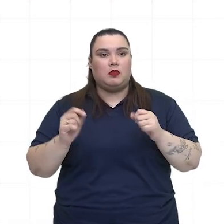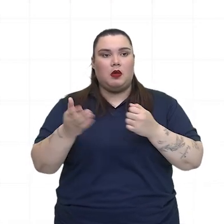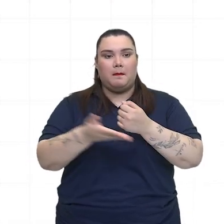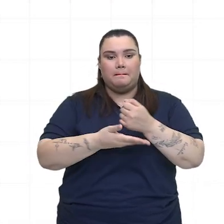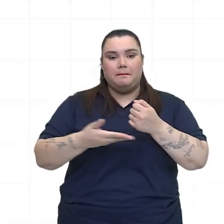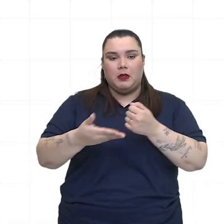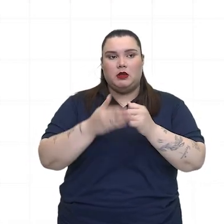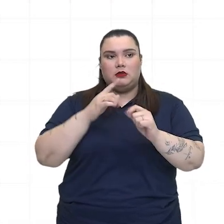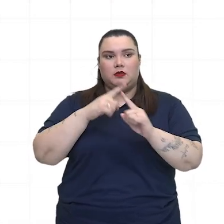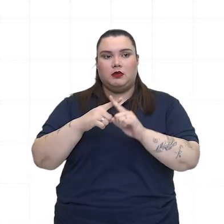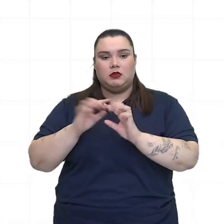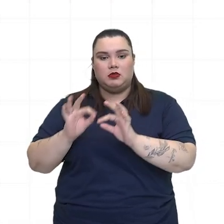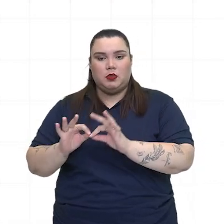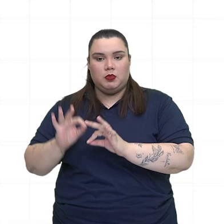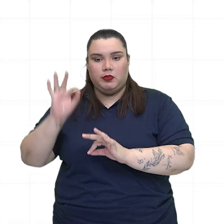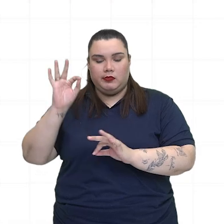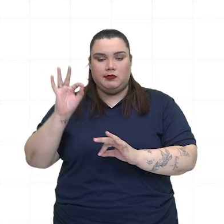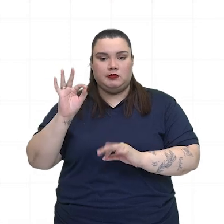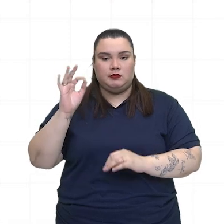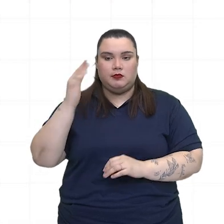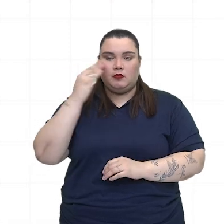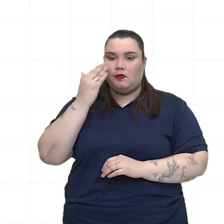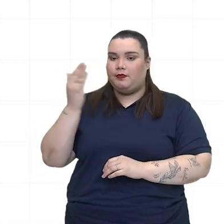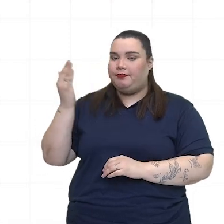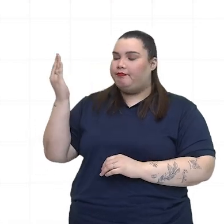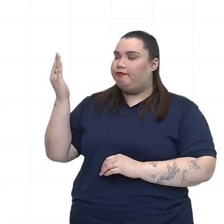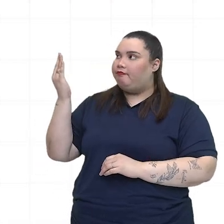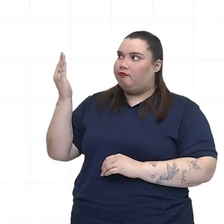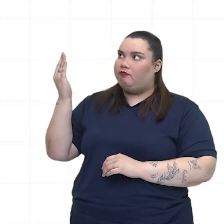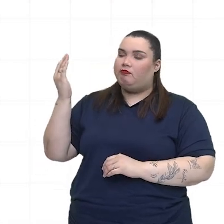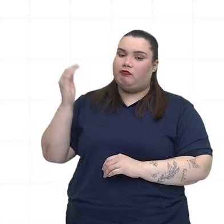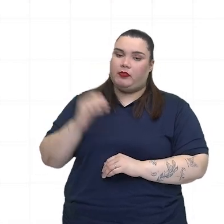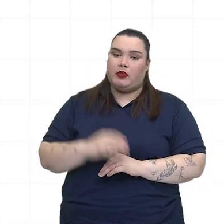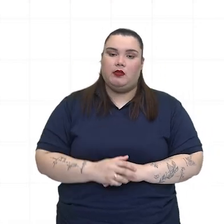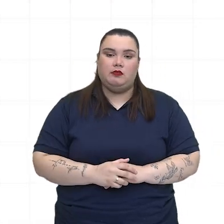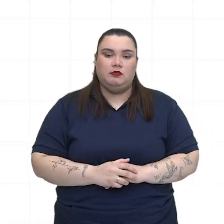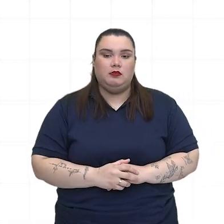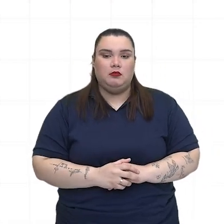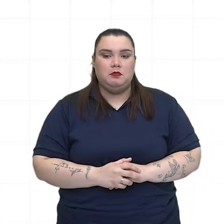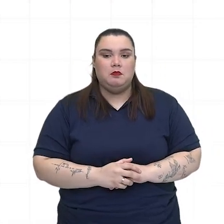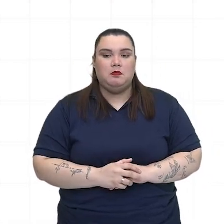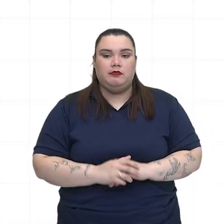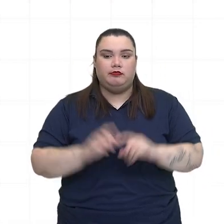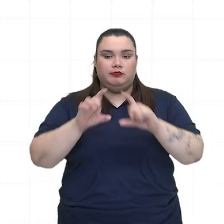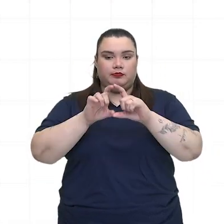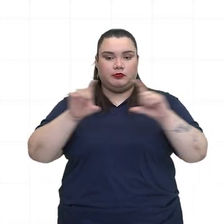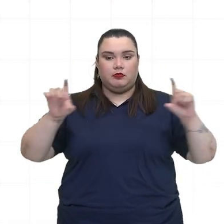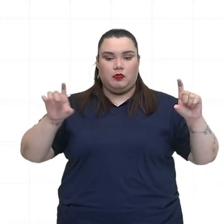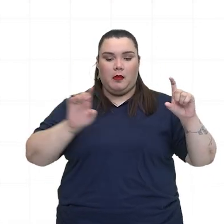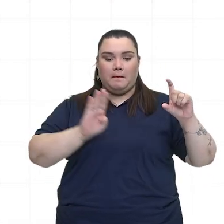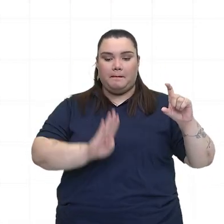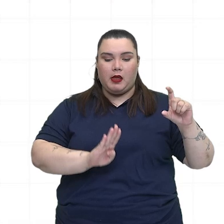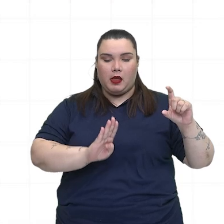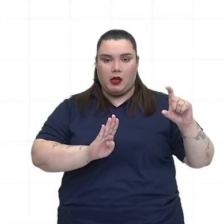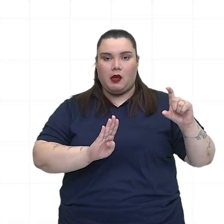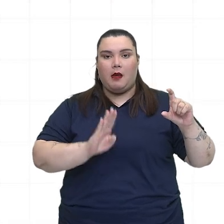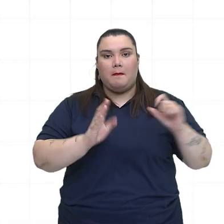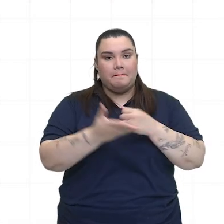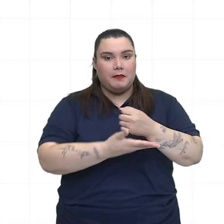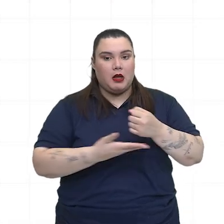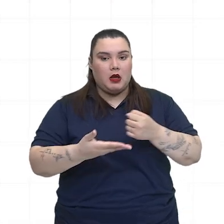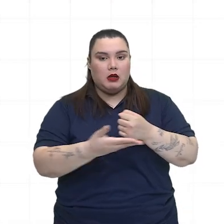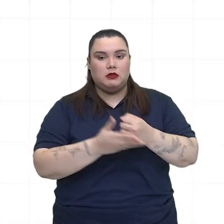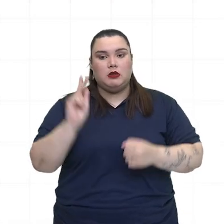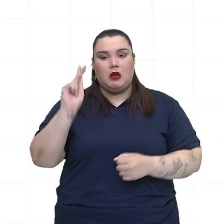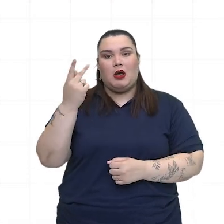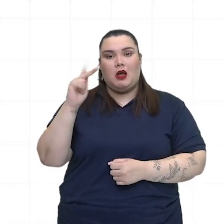base vezes altura, né? Você tem aqui o retângulo, né? E chama isso daqui de base e chama isso daqui de altura. E